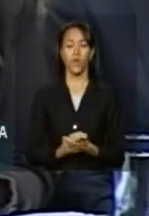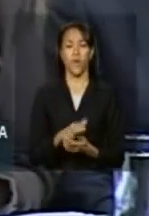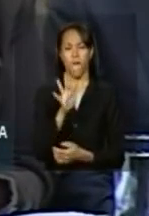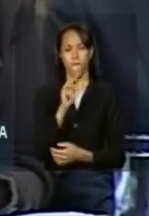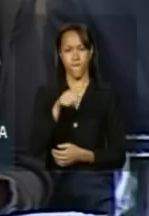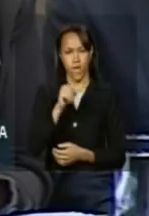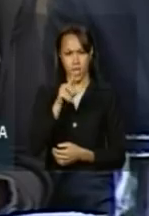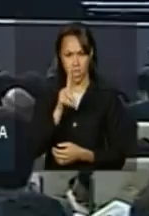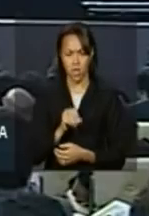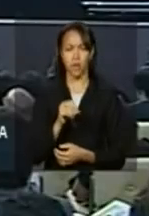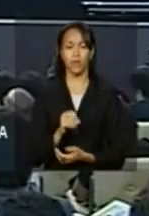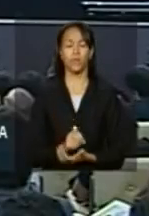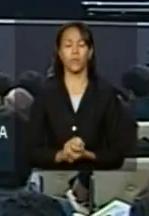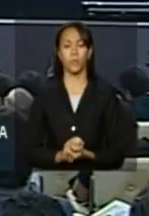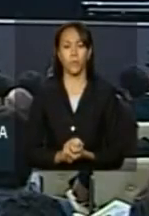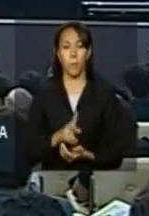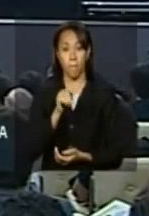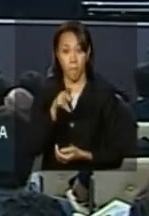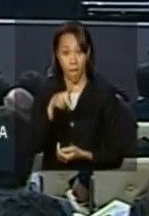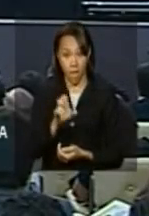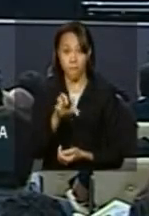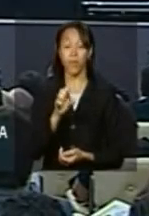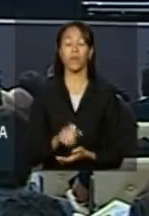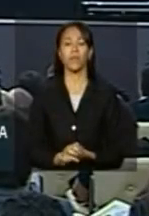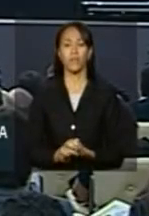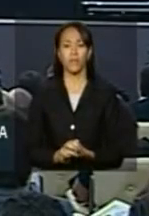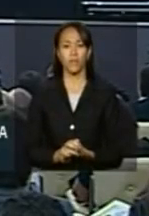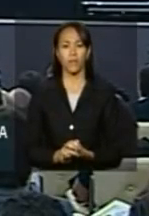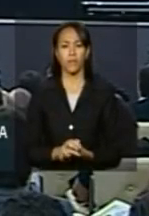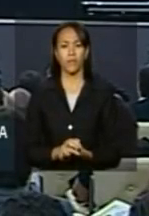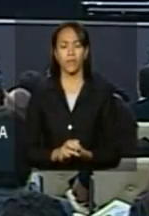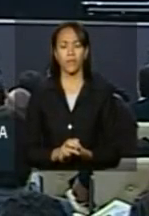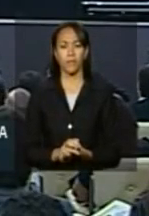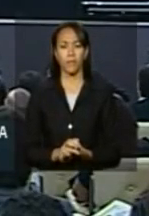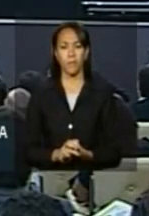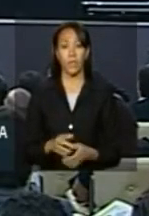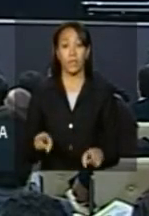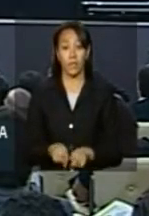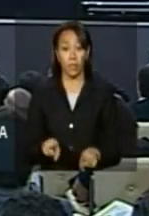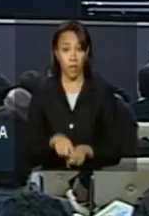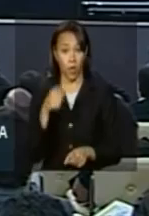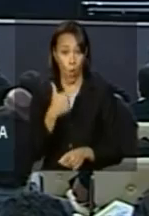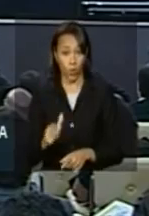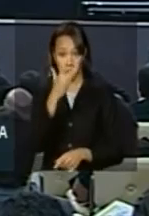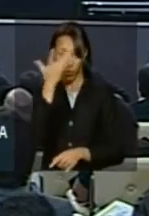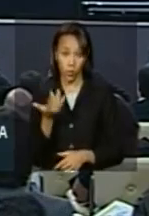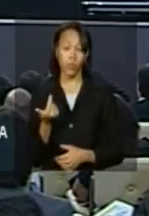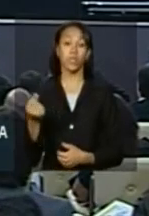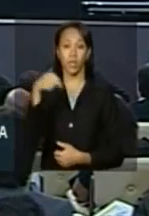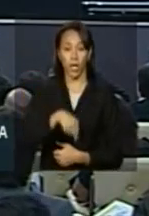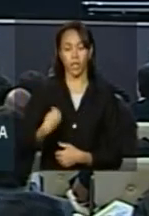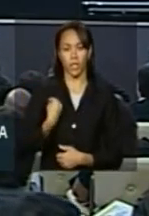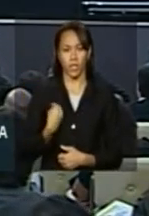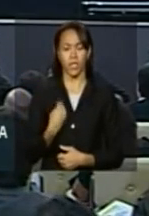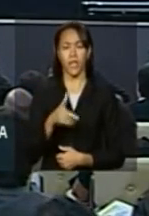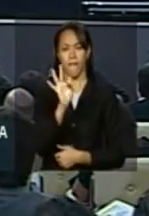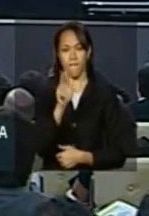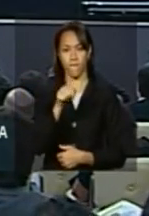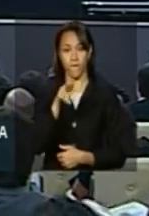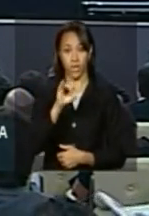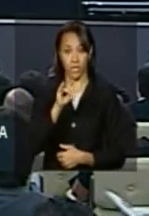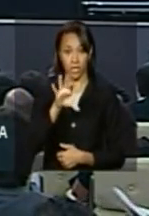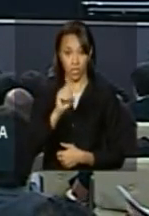Bezerra, Pepe Vargas, Leônidas Cristino, quem está do lado dele? Aí os interinos aqui, Francisco Gaetani,